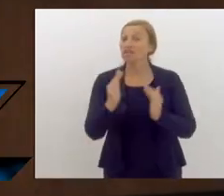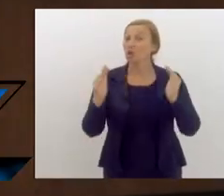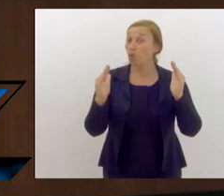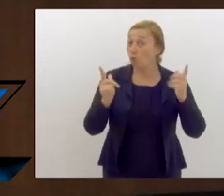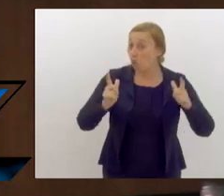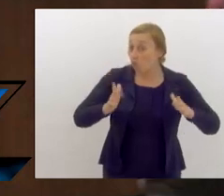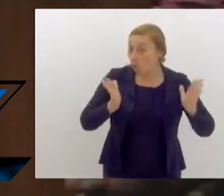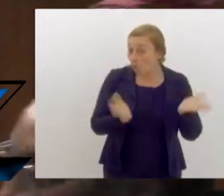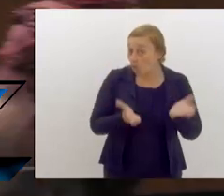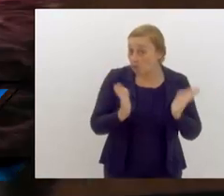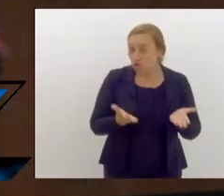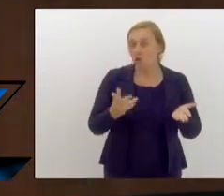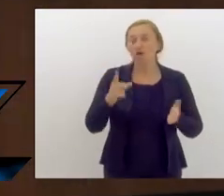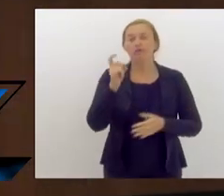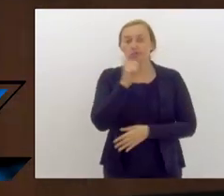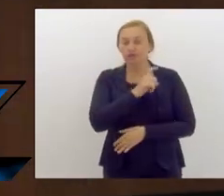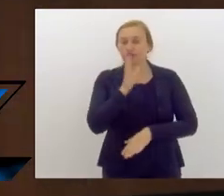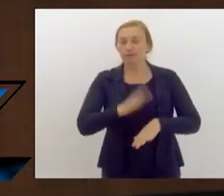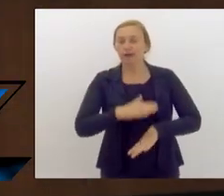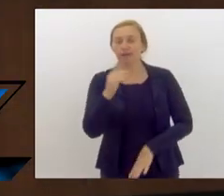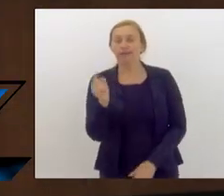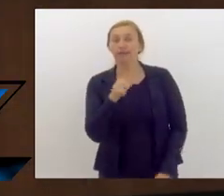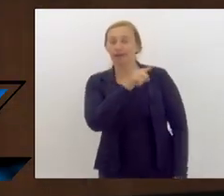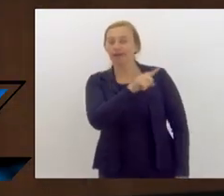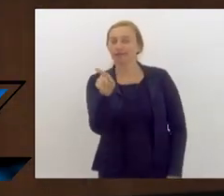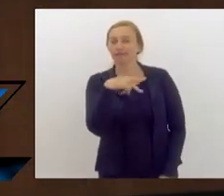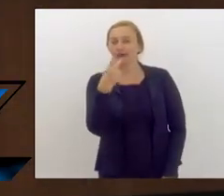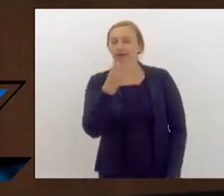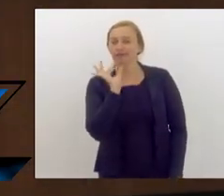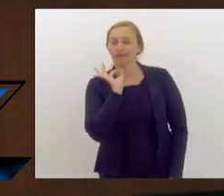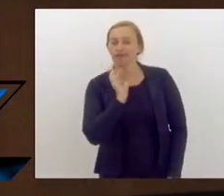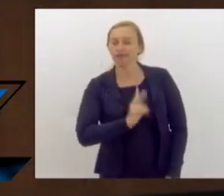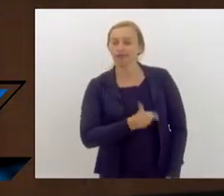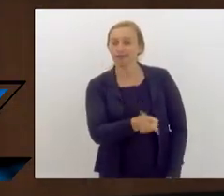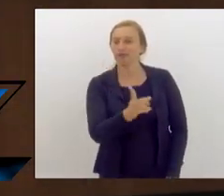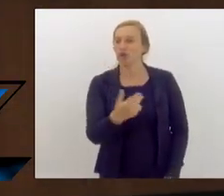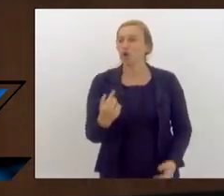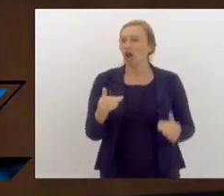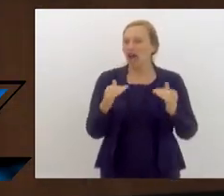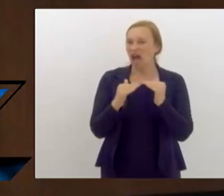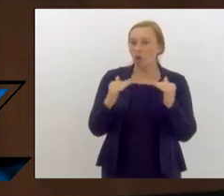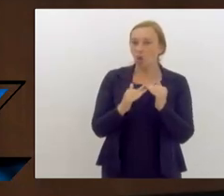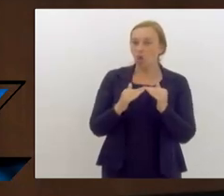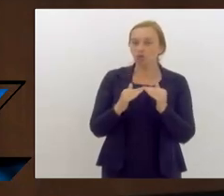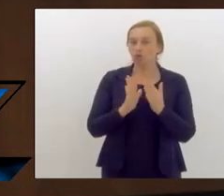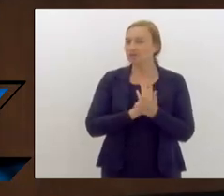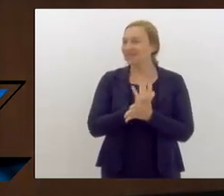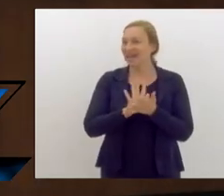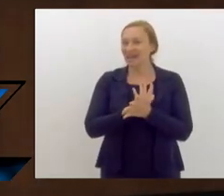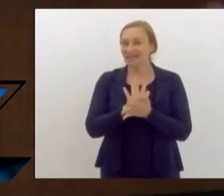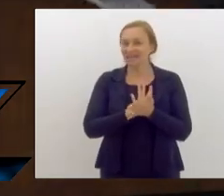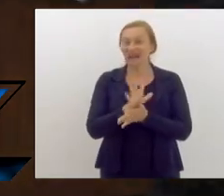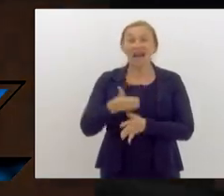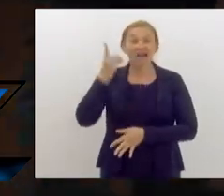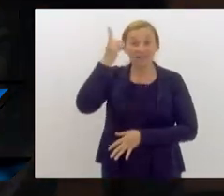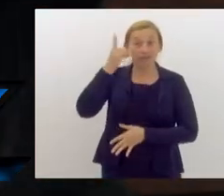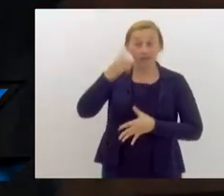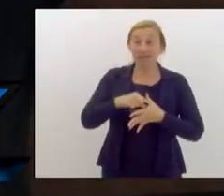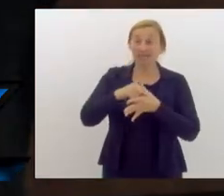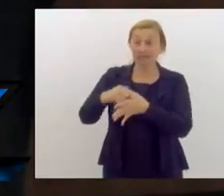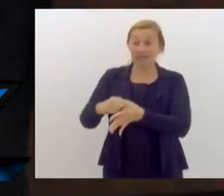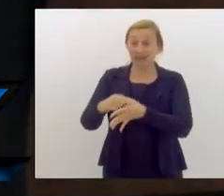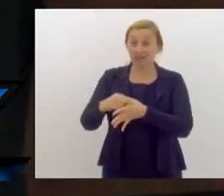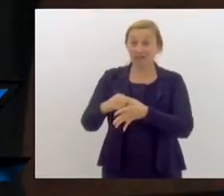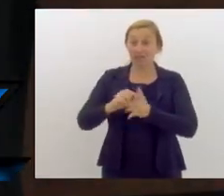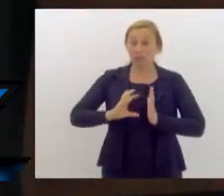primeiro uma mentira Mais uma do que eles falam sempre não houve acordo ou tentativa de acordo porque a deputada que liderava esse partido